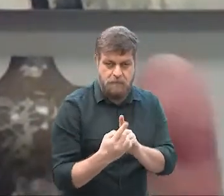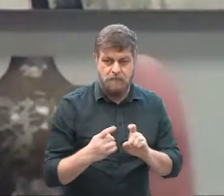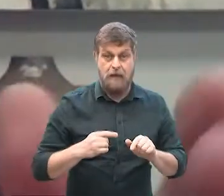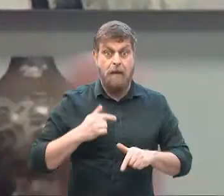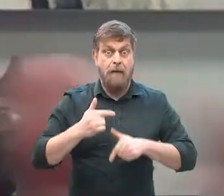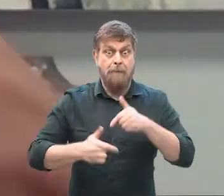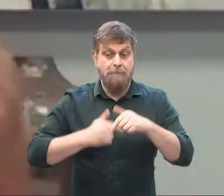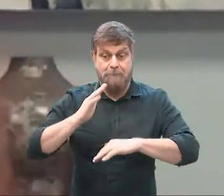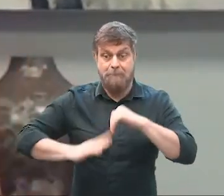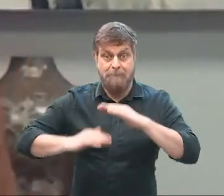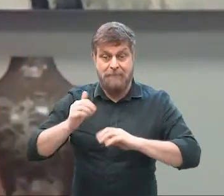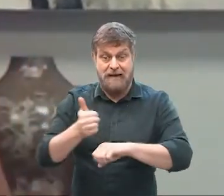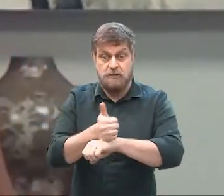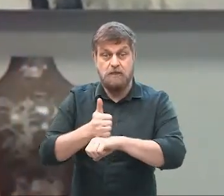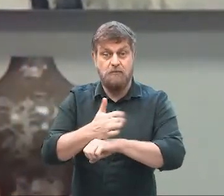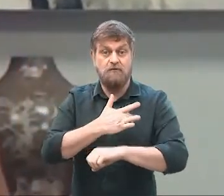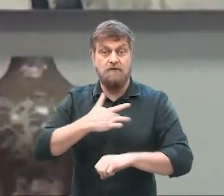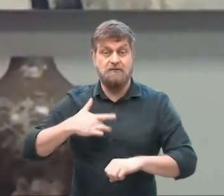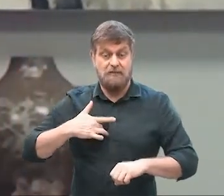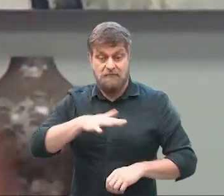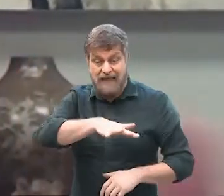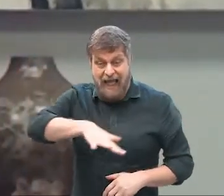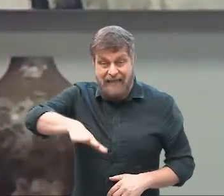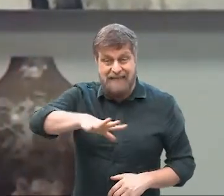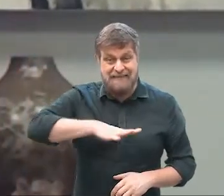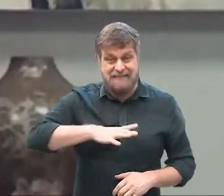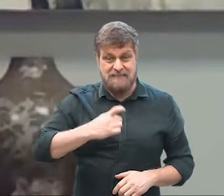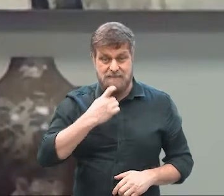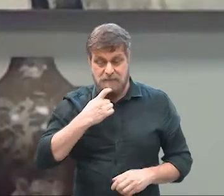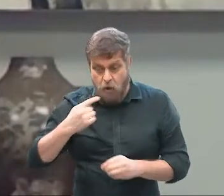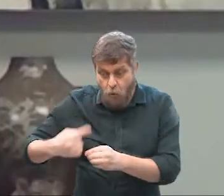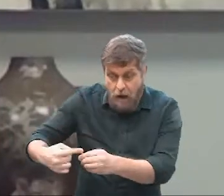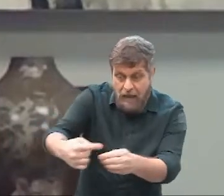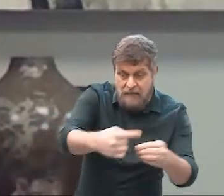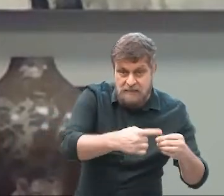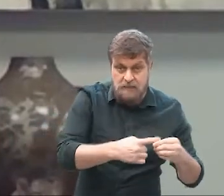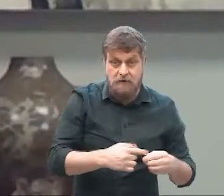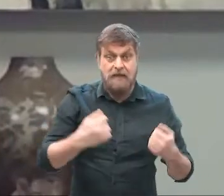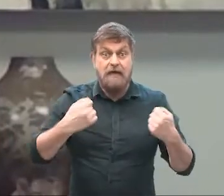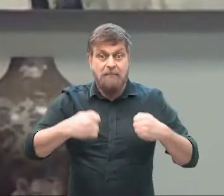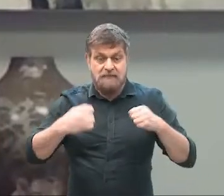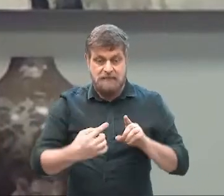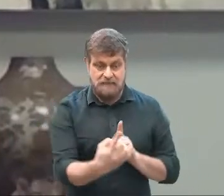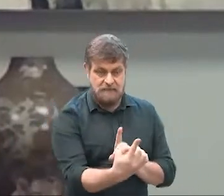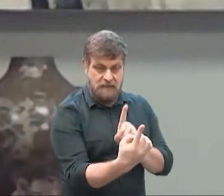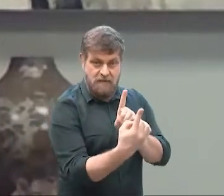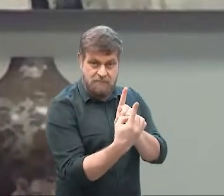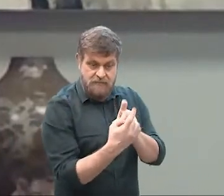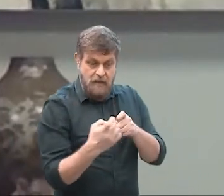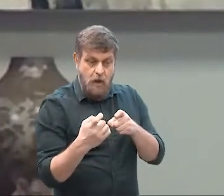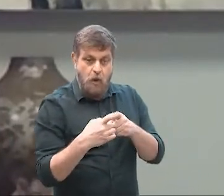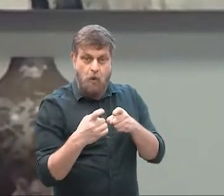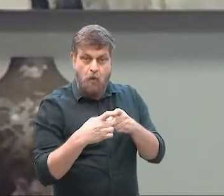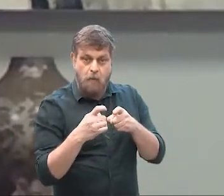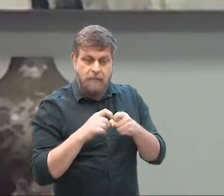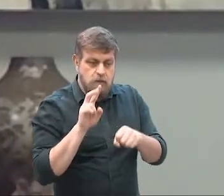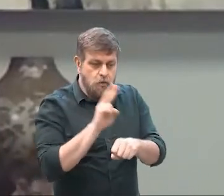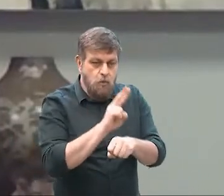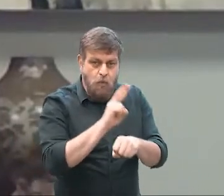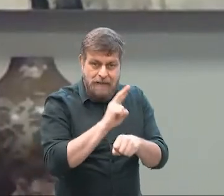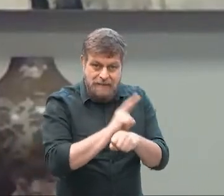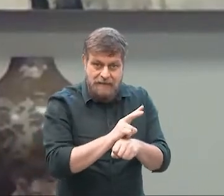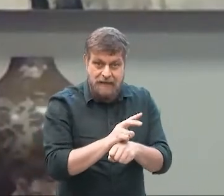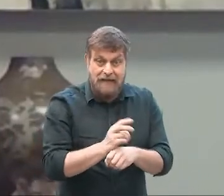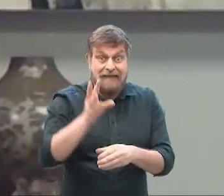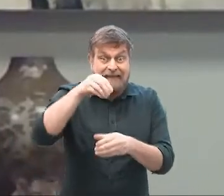cidadão campineiro ou da região que necessitasse de uma prestação, de um atendimento médico, de um atendimento